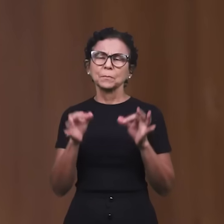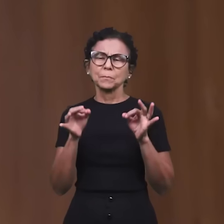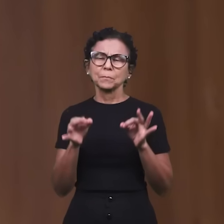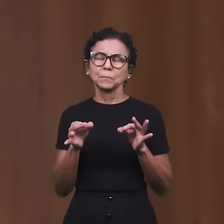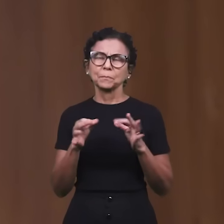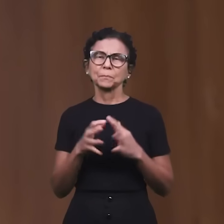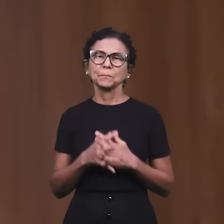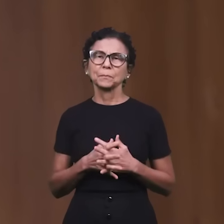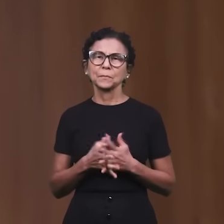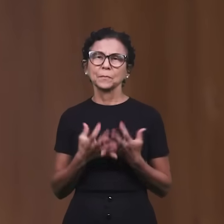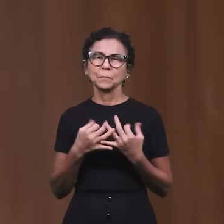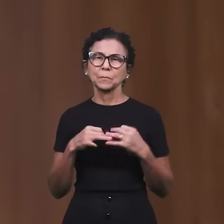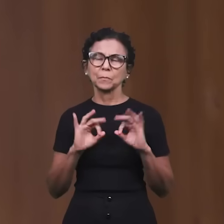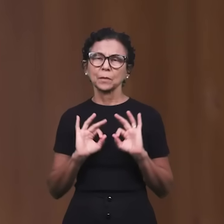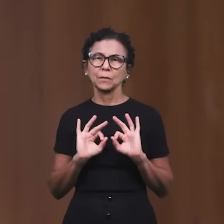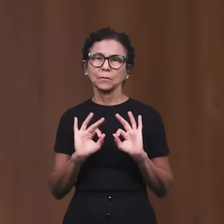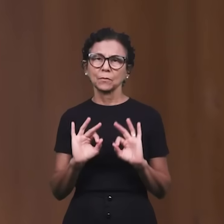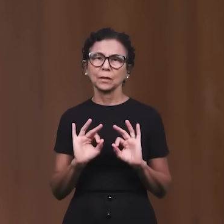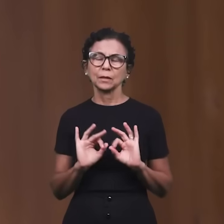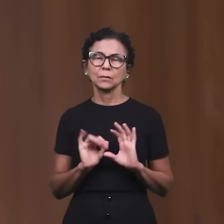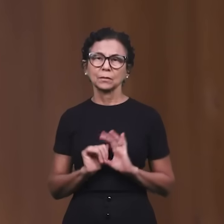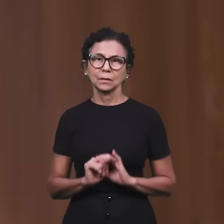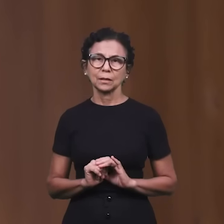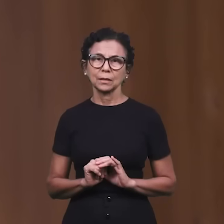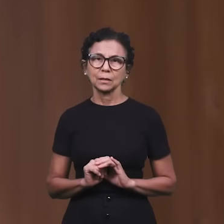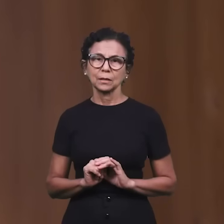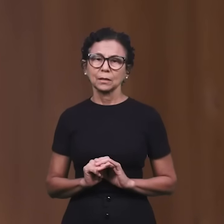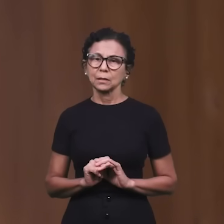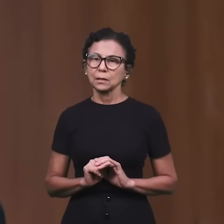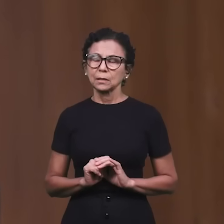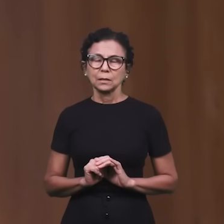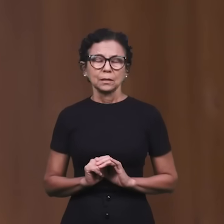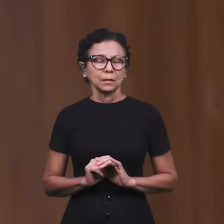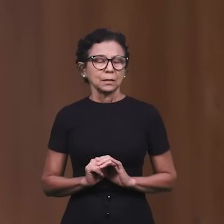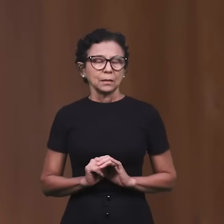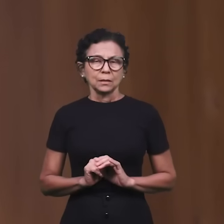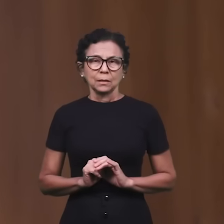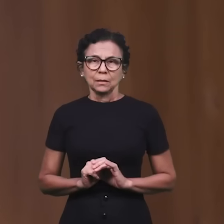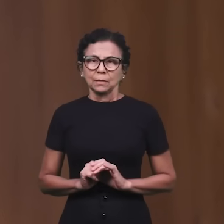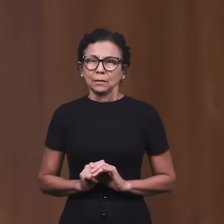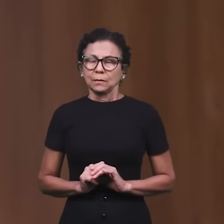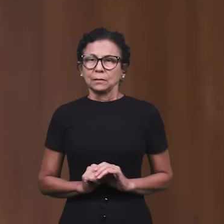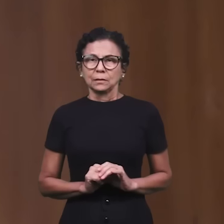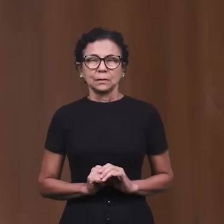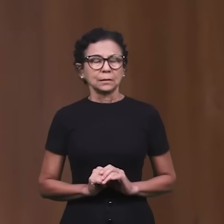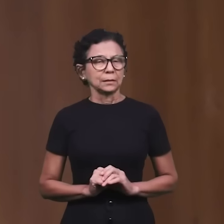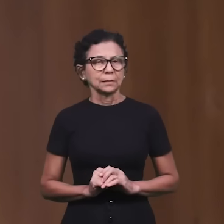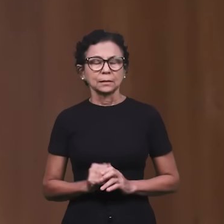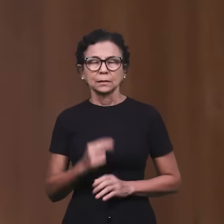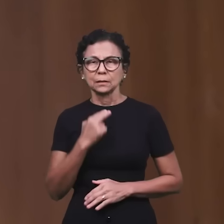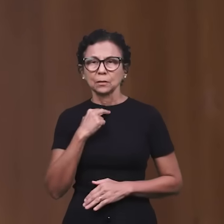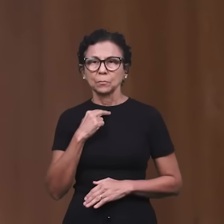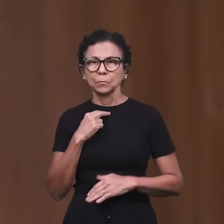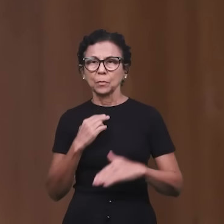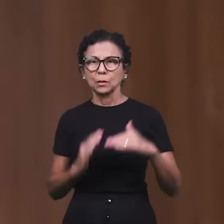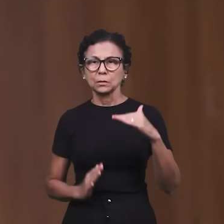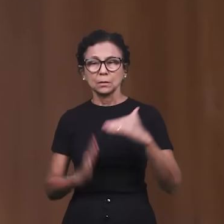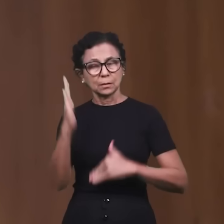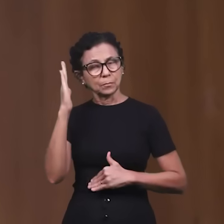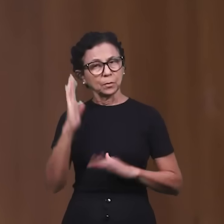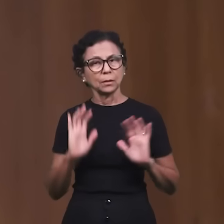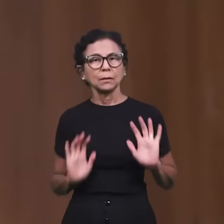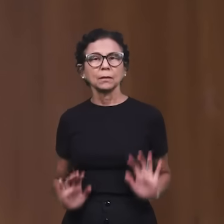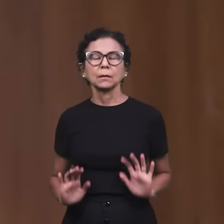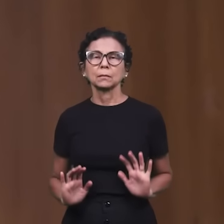ele faz uma limpeza, mas ele não extrapola. Ele não extrapolou, ele fez o que tinha